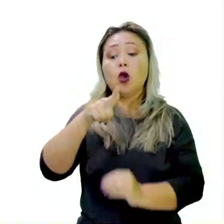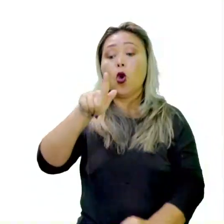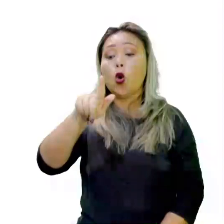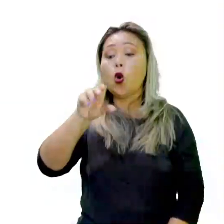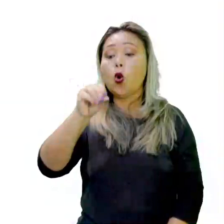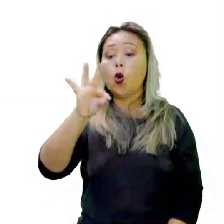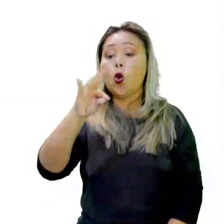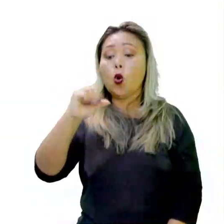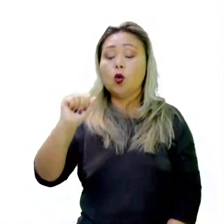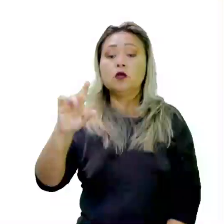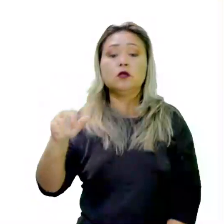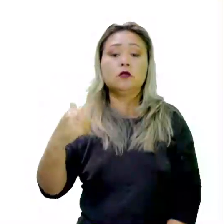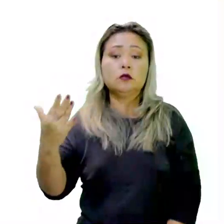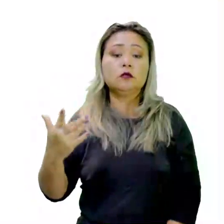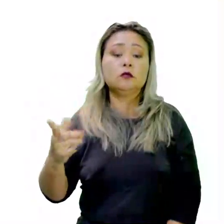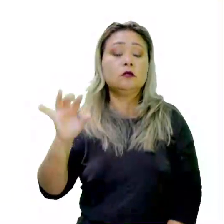gótica.